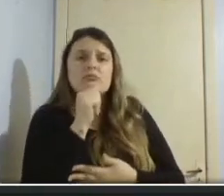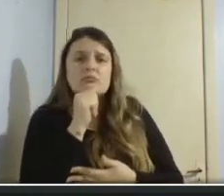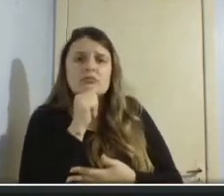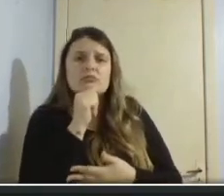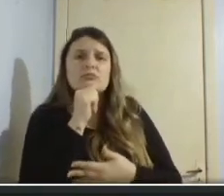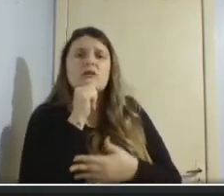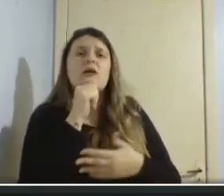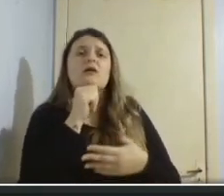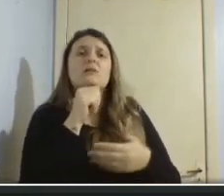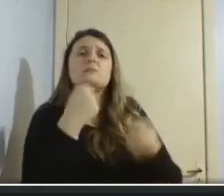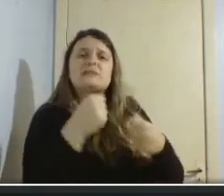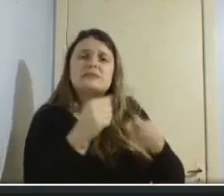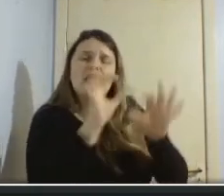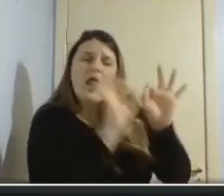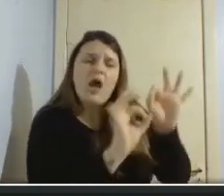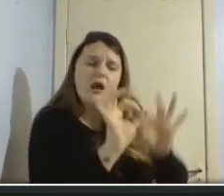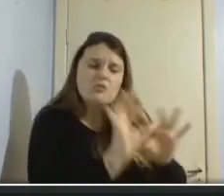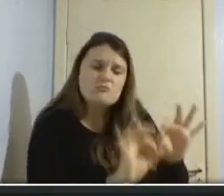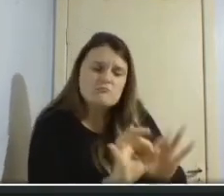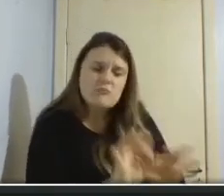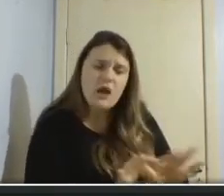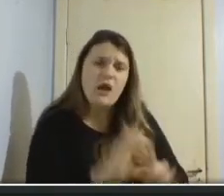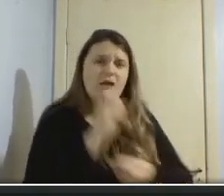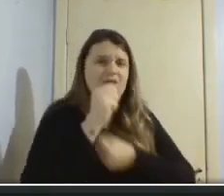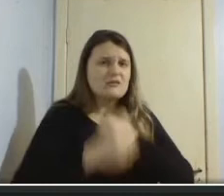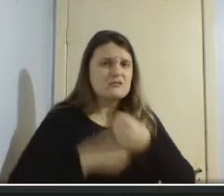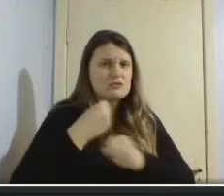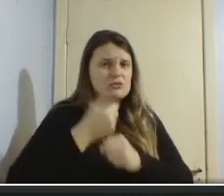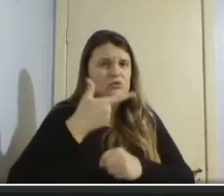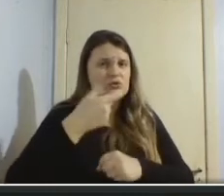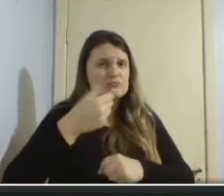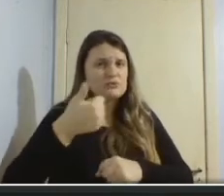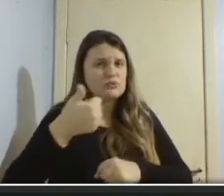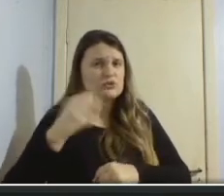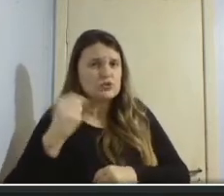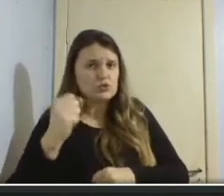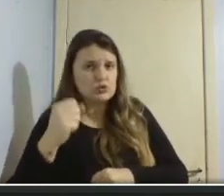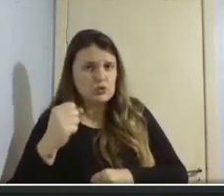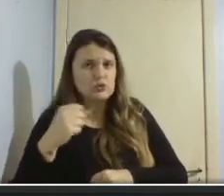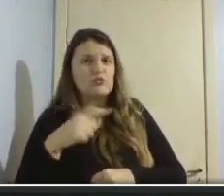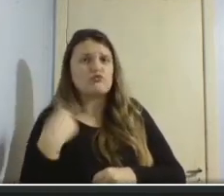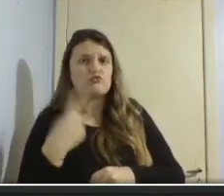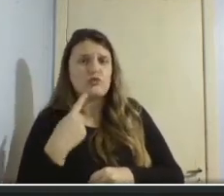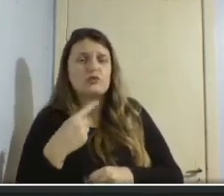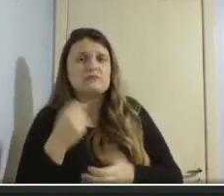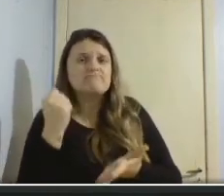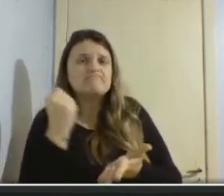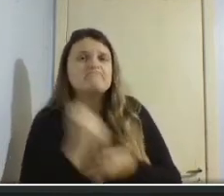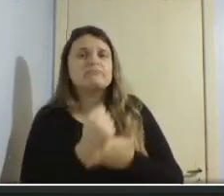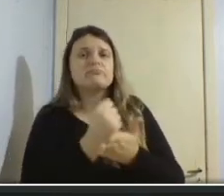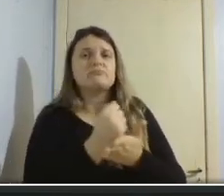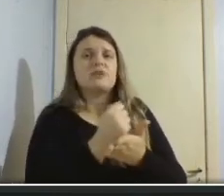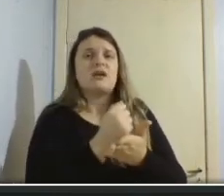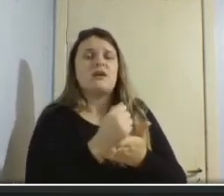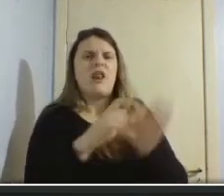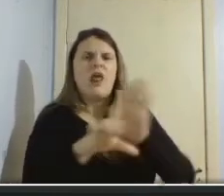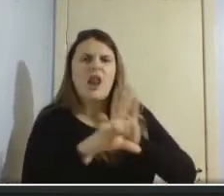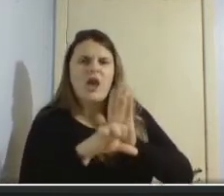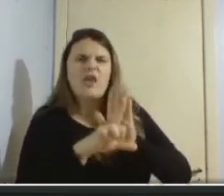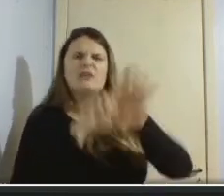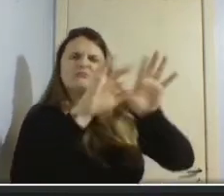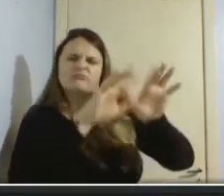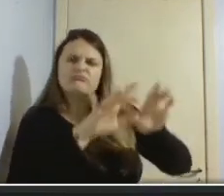em 2018 foi promulgado efetivamente o Marco Legal de Inovação, que teve todo